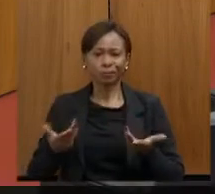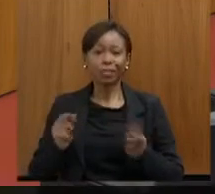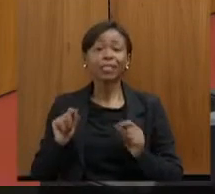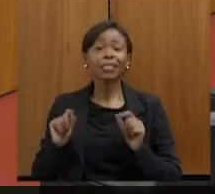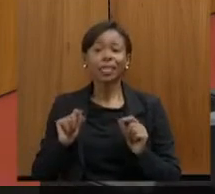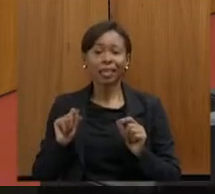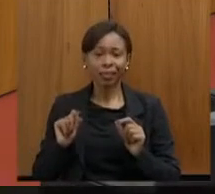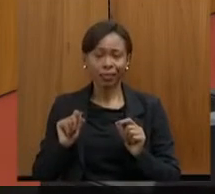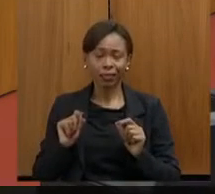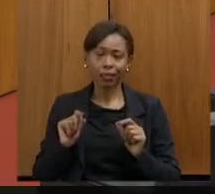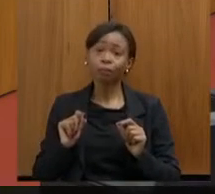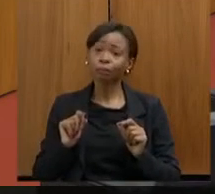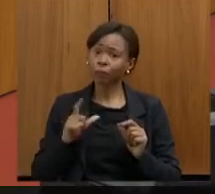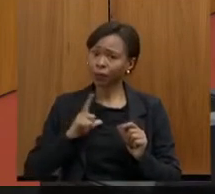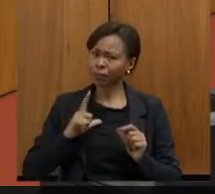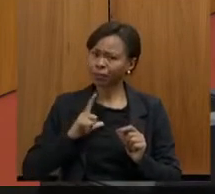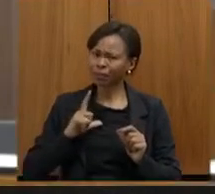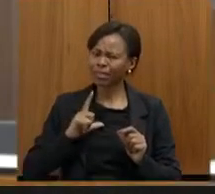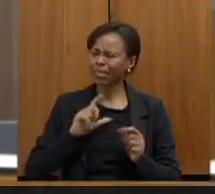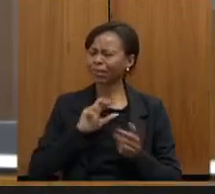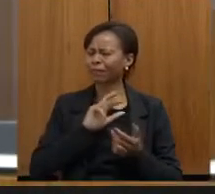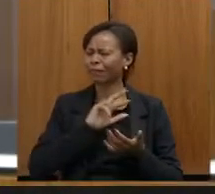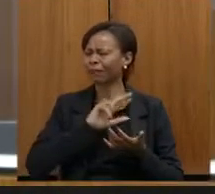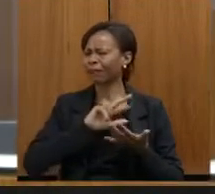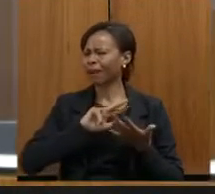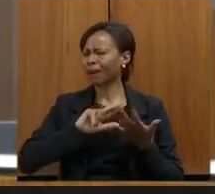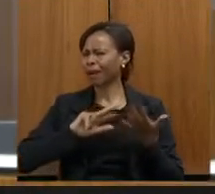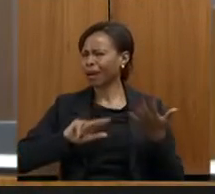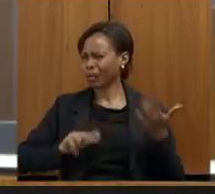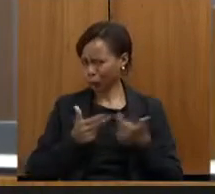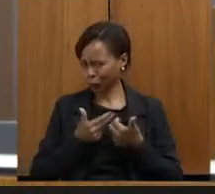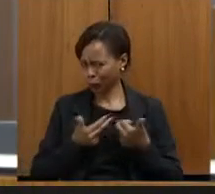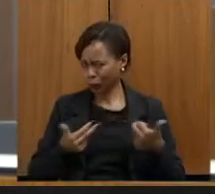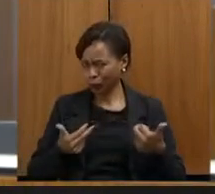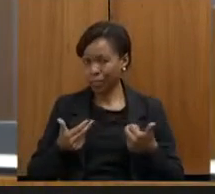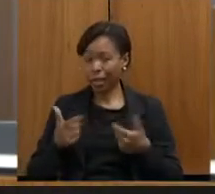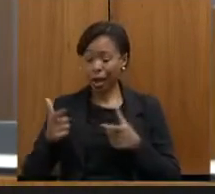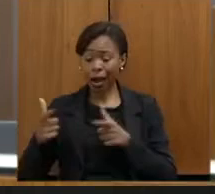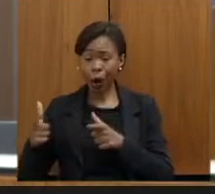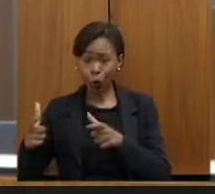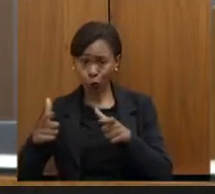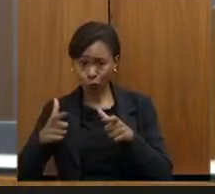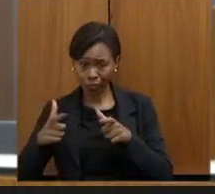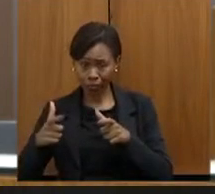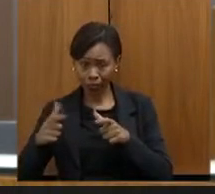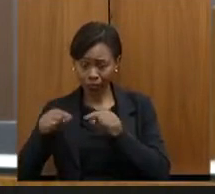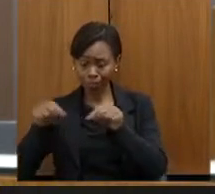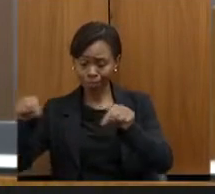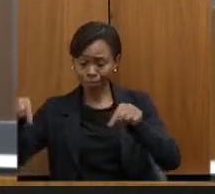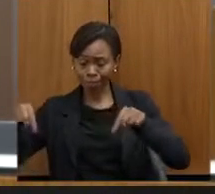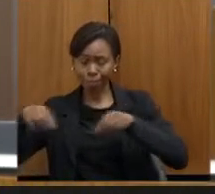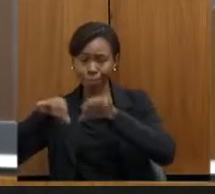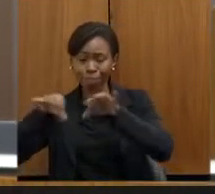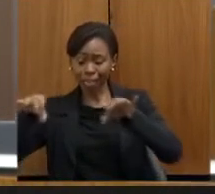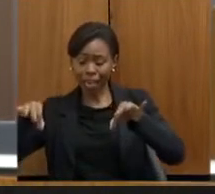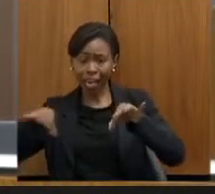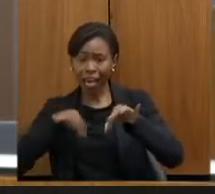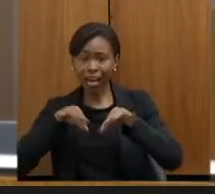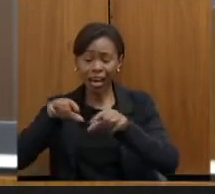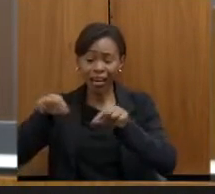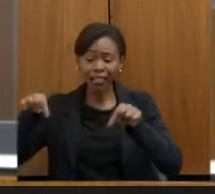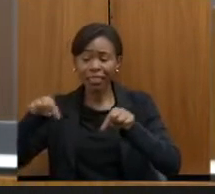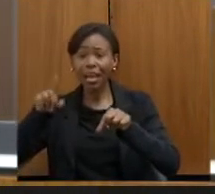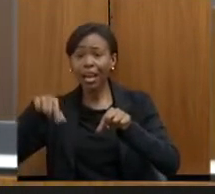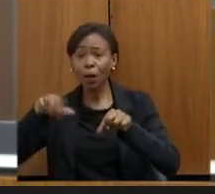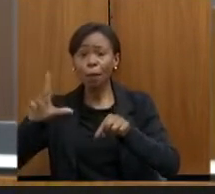as mais variadas situações. Temos ali áreas particulares que estão sendo ali ocupadas por outras